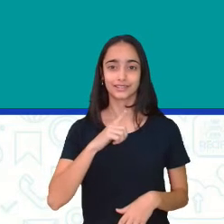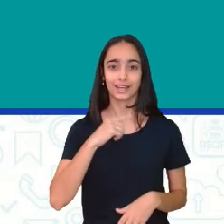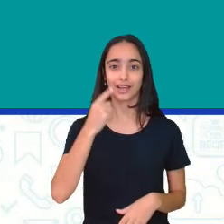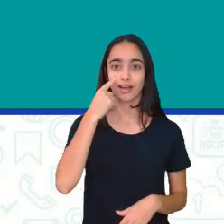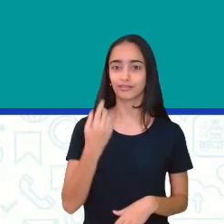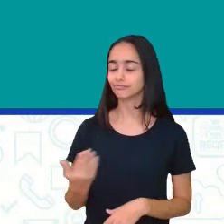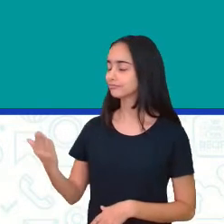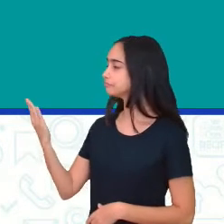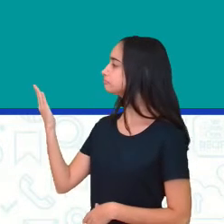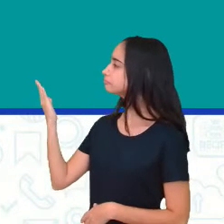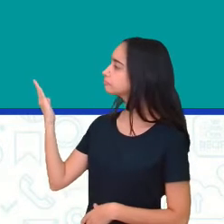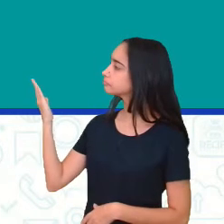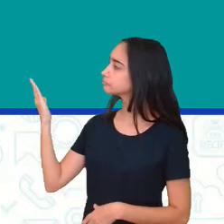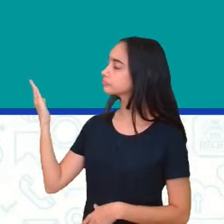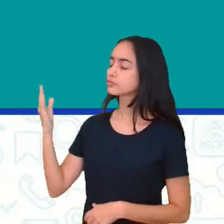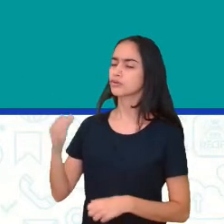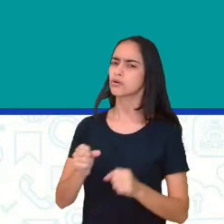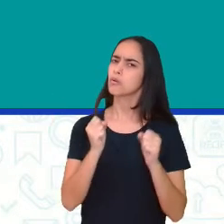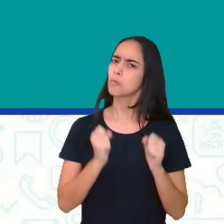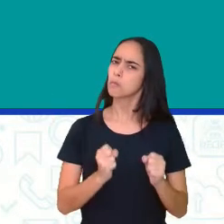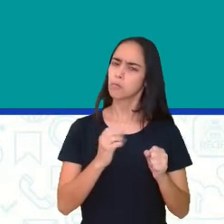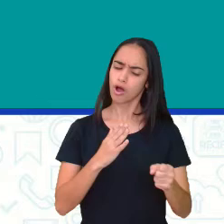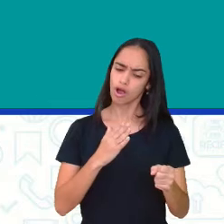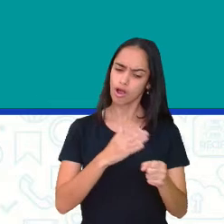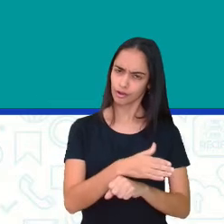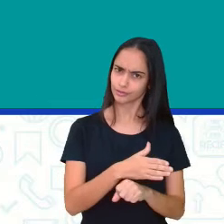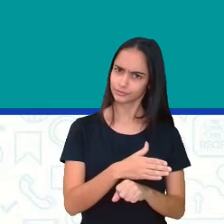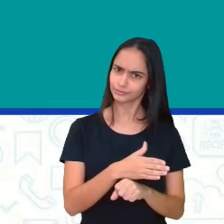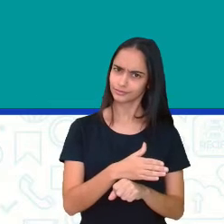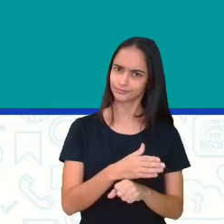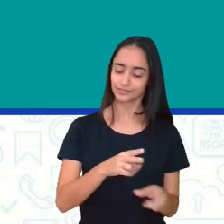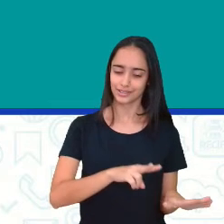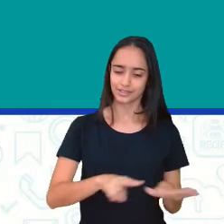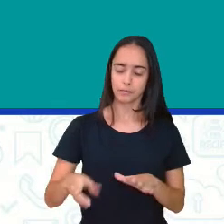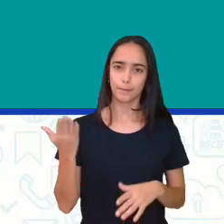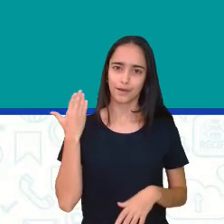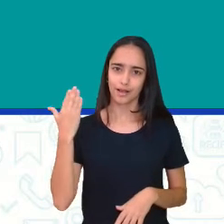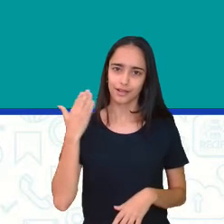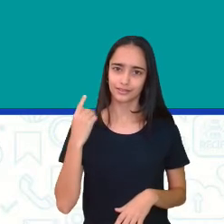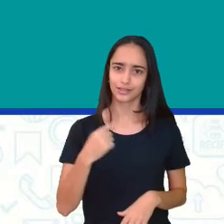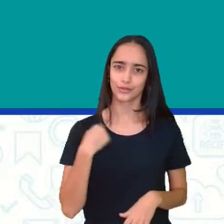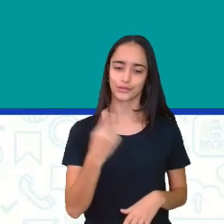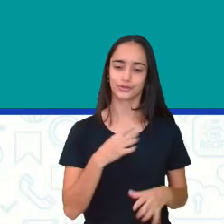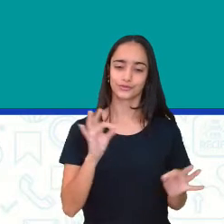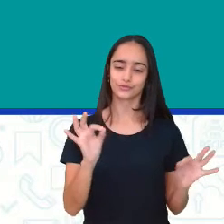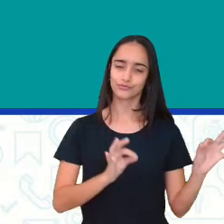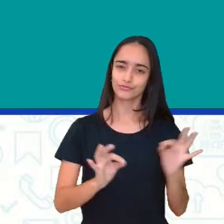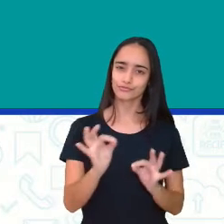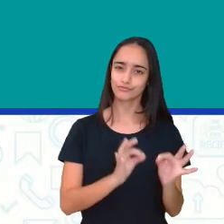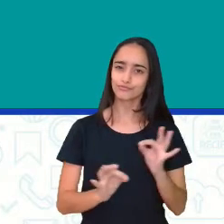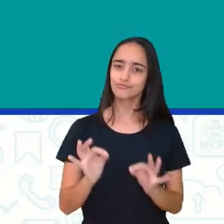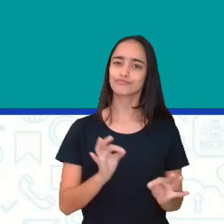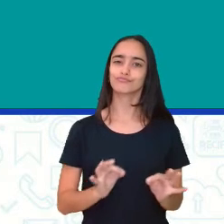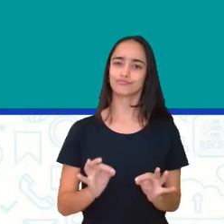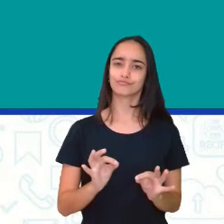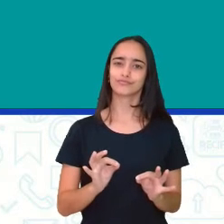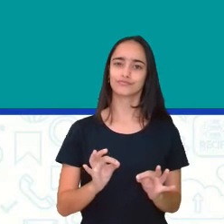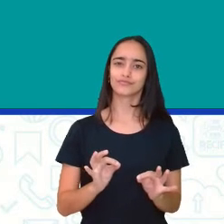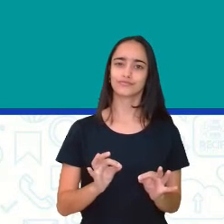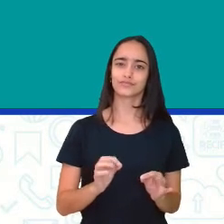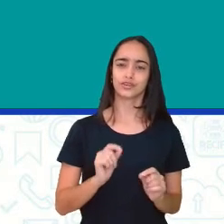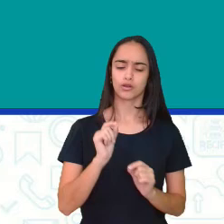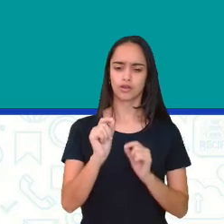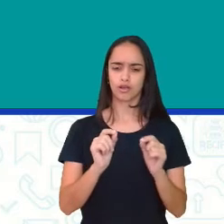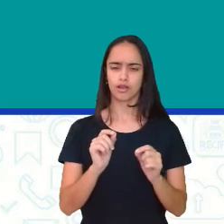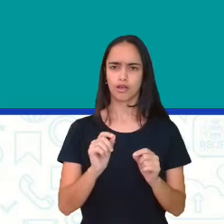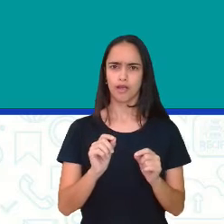para que vocês possam acessar. Na semana passada, a gente montou aqui o aparelho